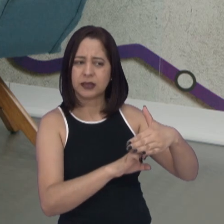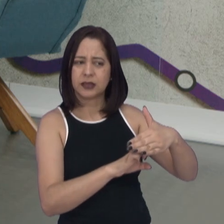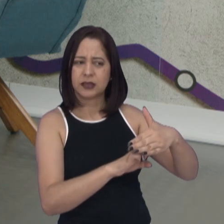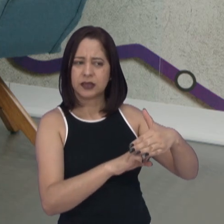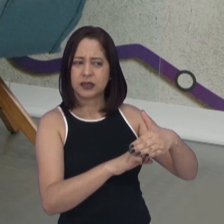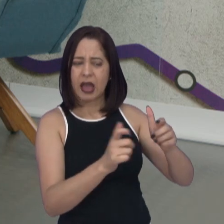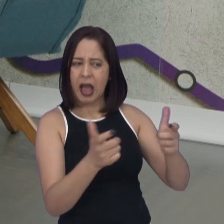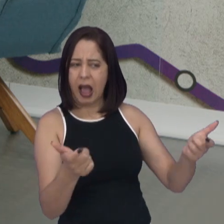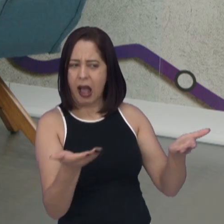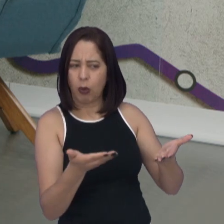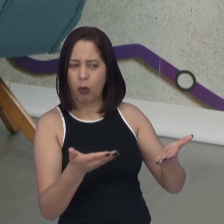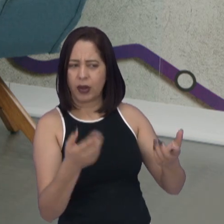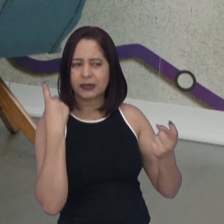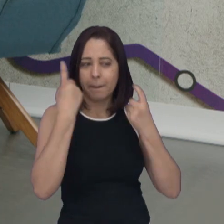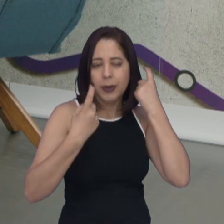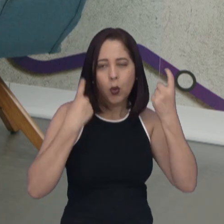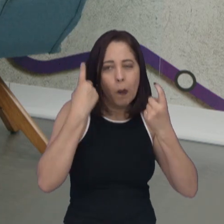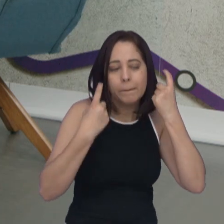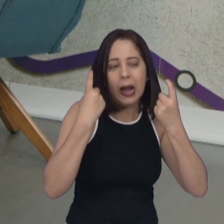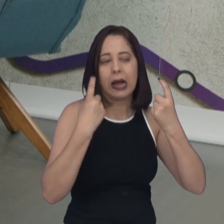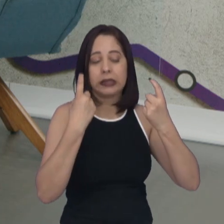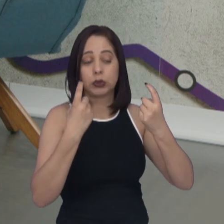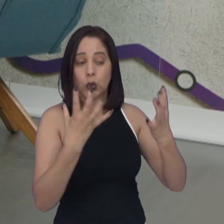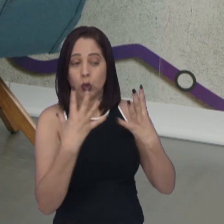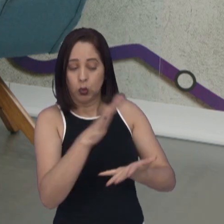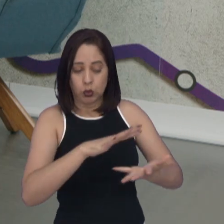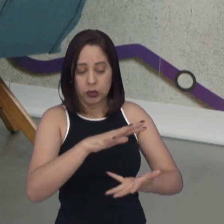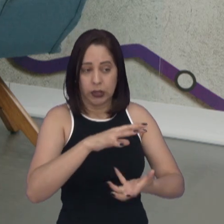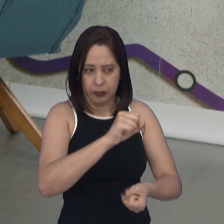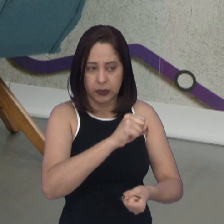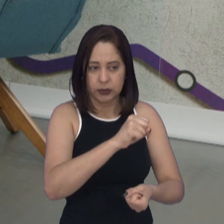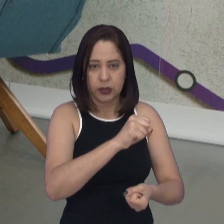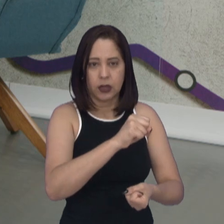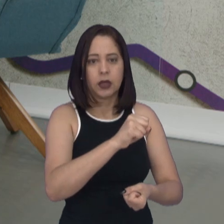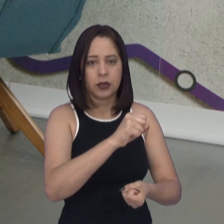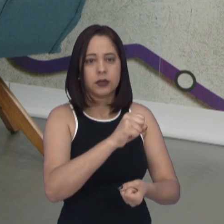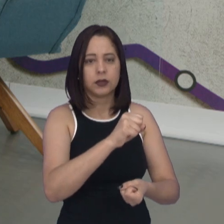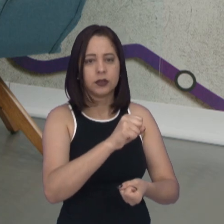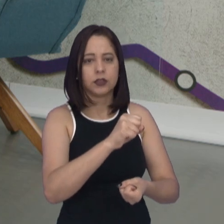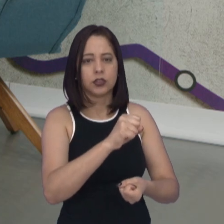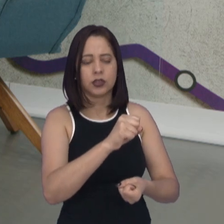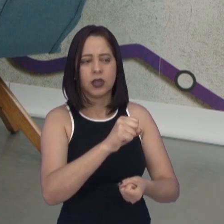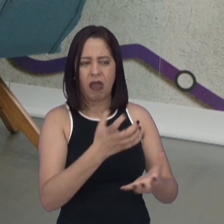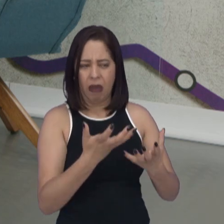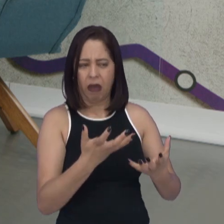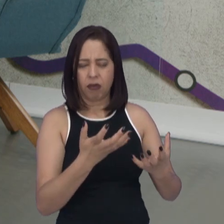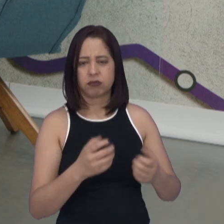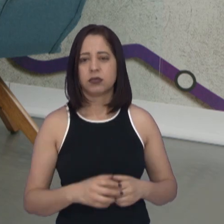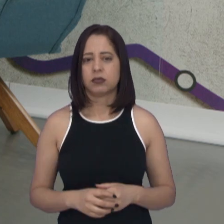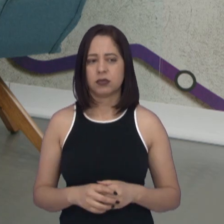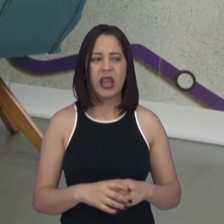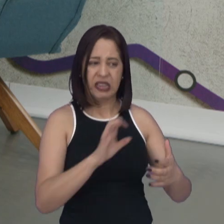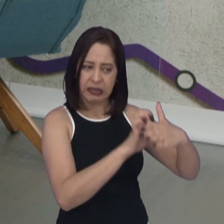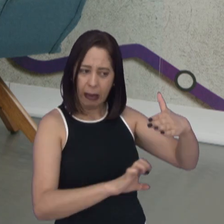estão preocupados com esse mercado? Tem gente procurando consultores como você de sustentabilidade para aplicar isso? Não